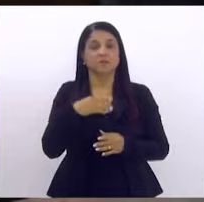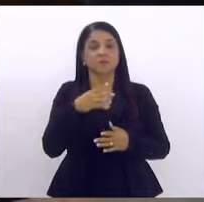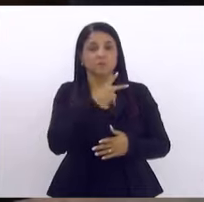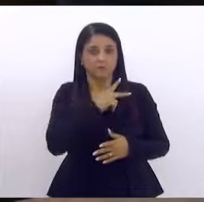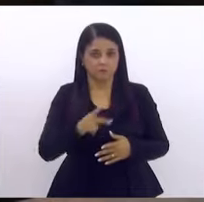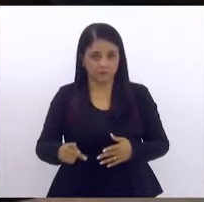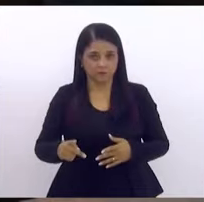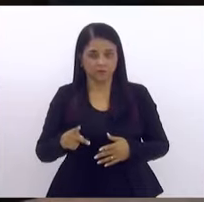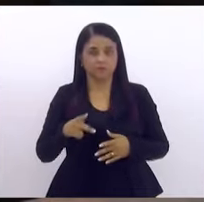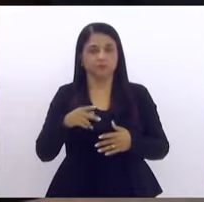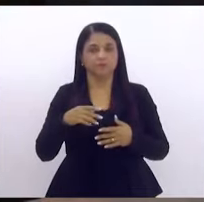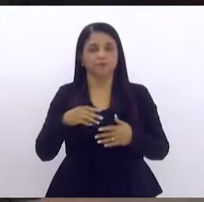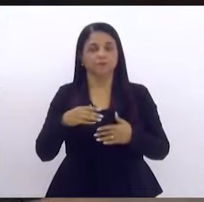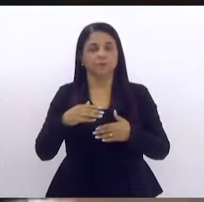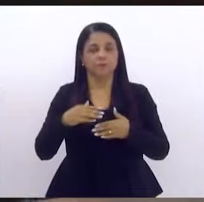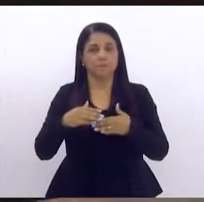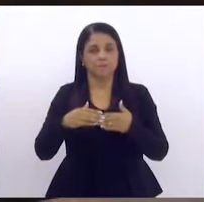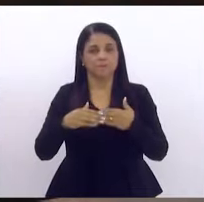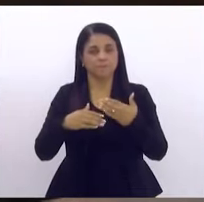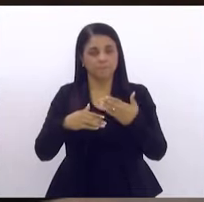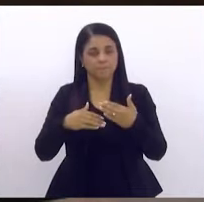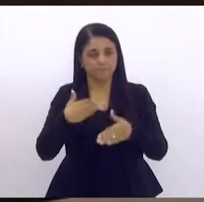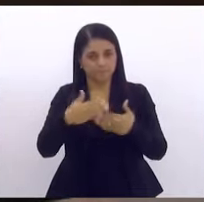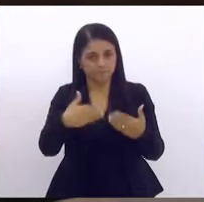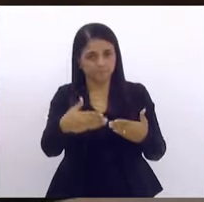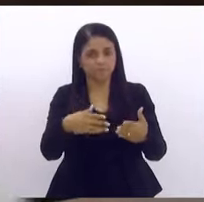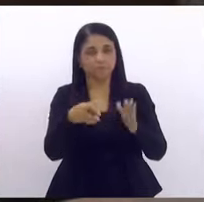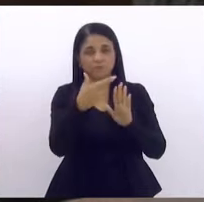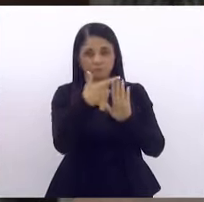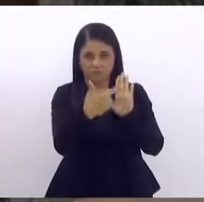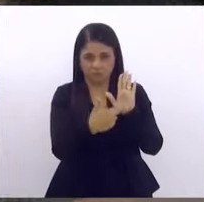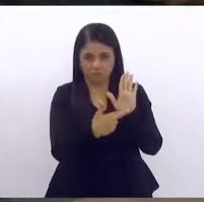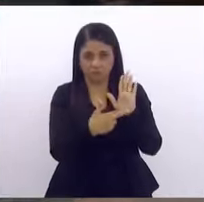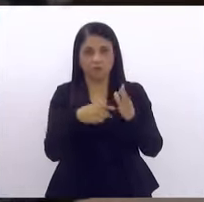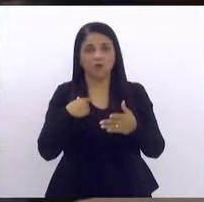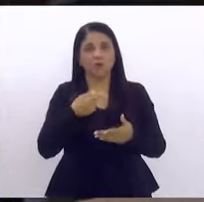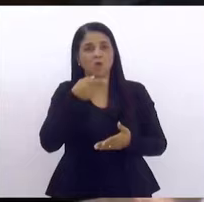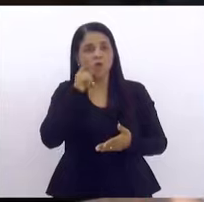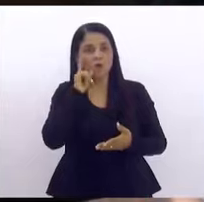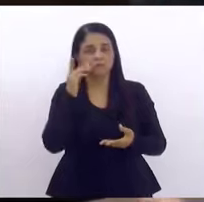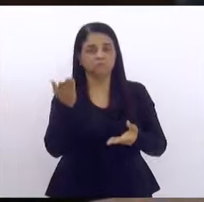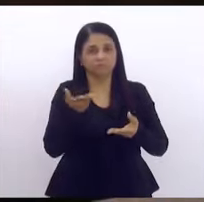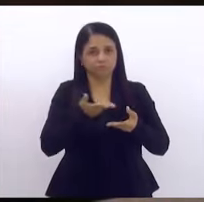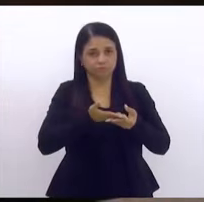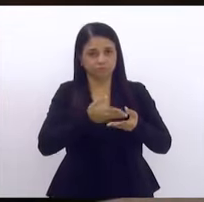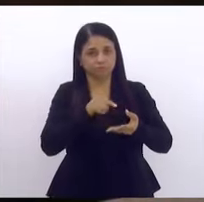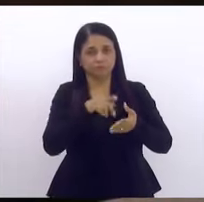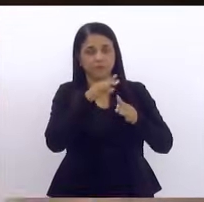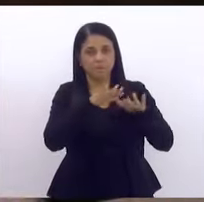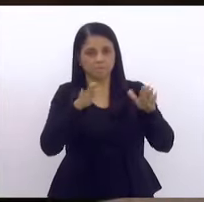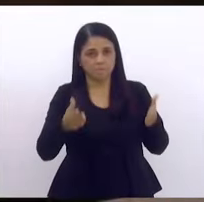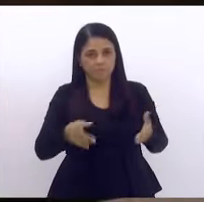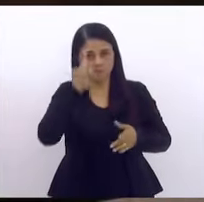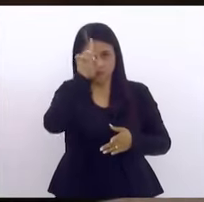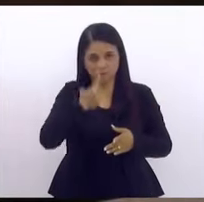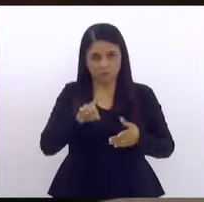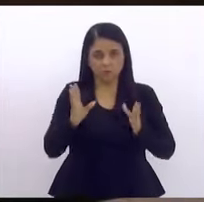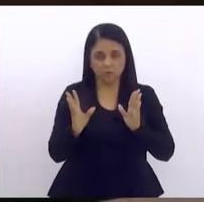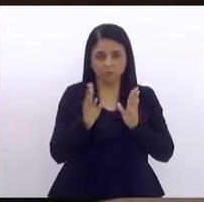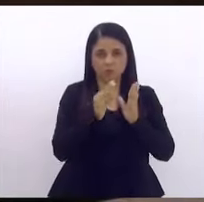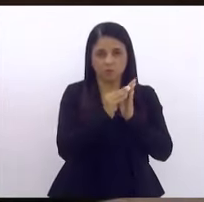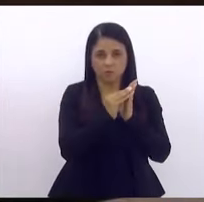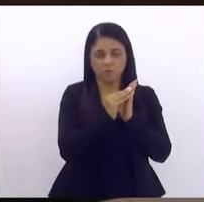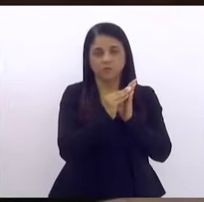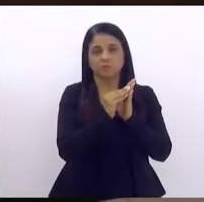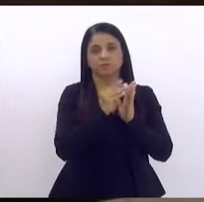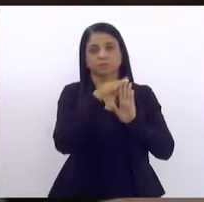só para dar andamento aqui ao que determina o regimento, ontem protocolei na mesa diretora, mas fazendo a questão de ordem para a inclusão em pauta